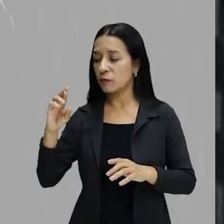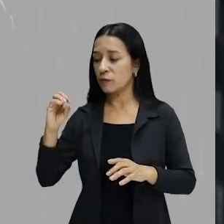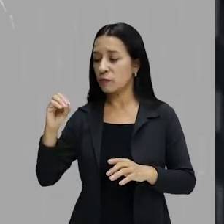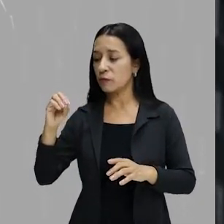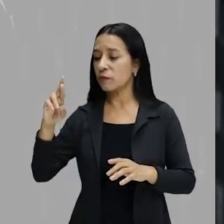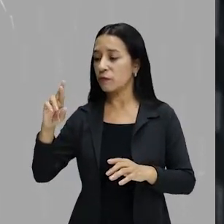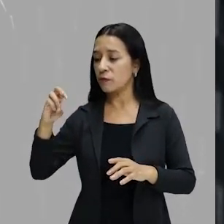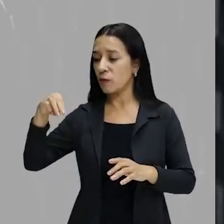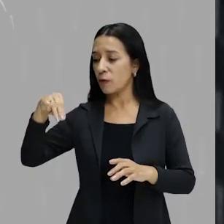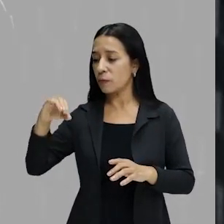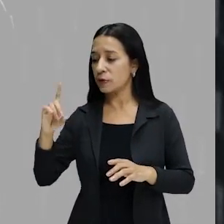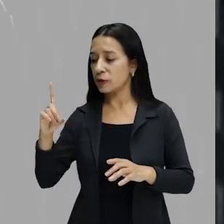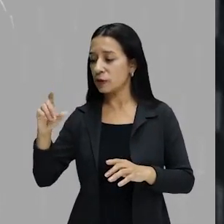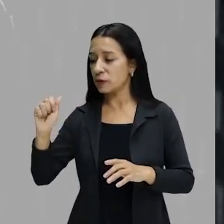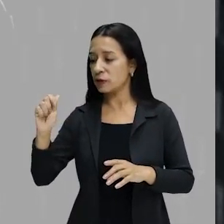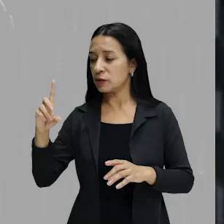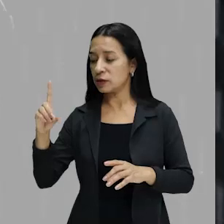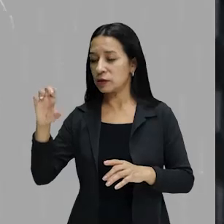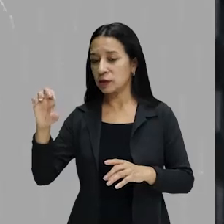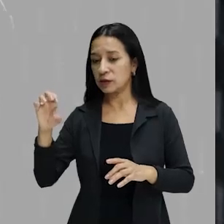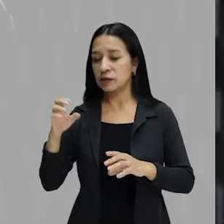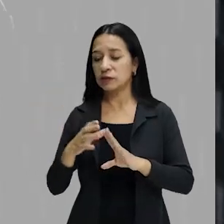Mas, precisamente naqueles tempos,